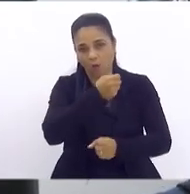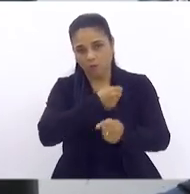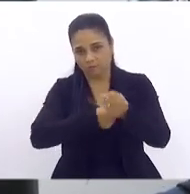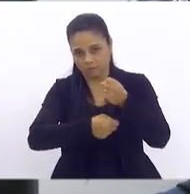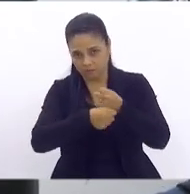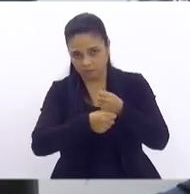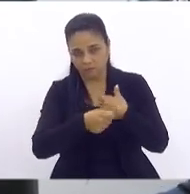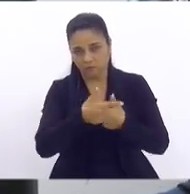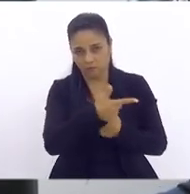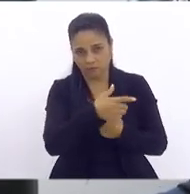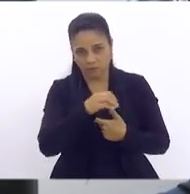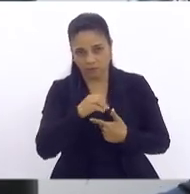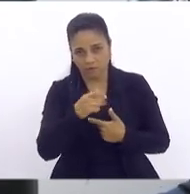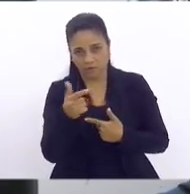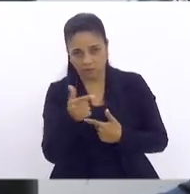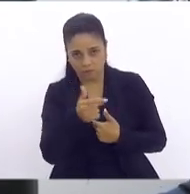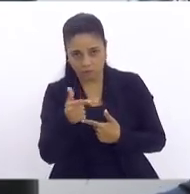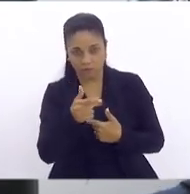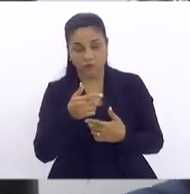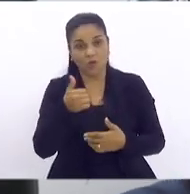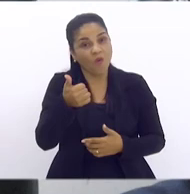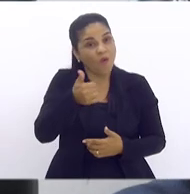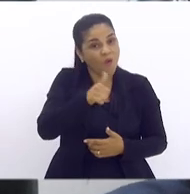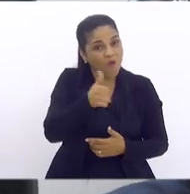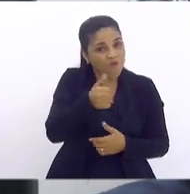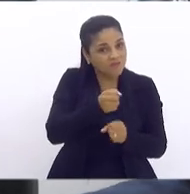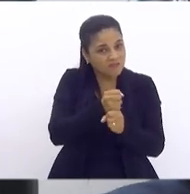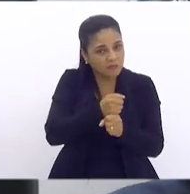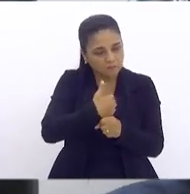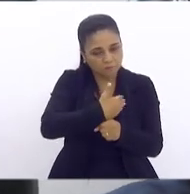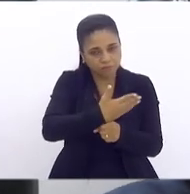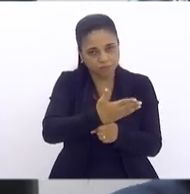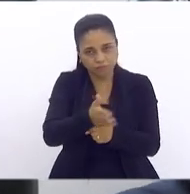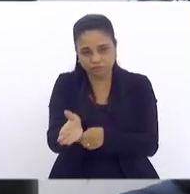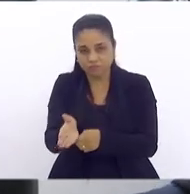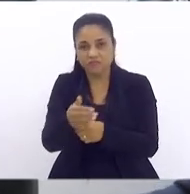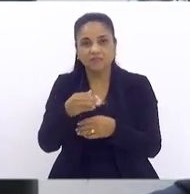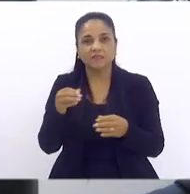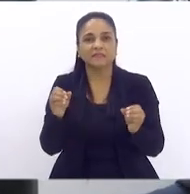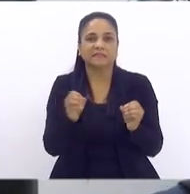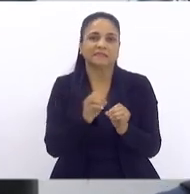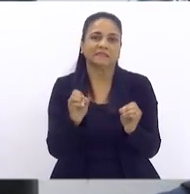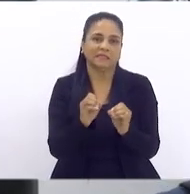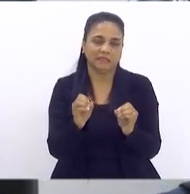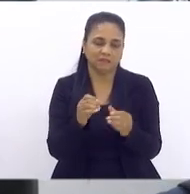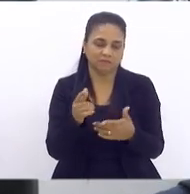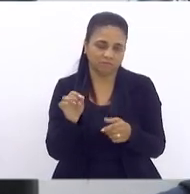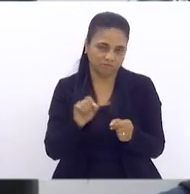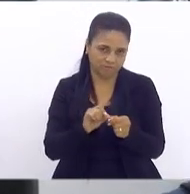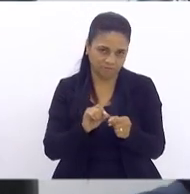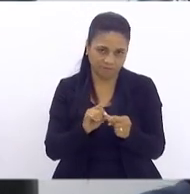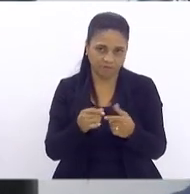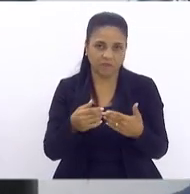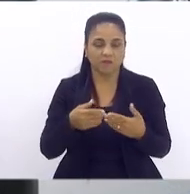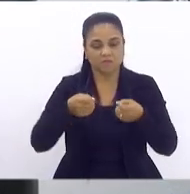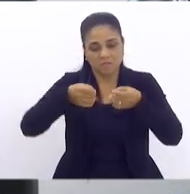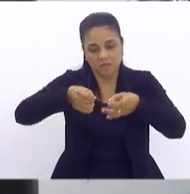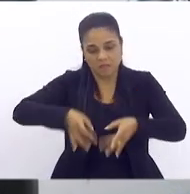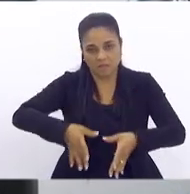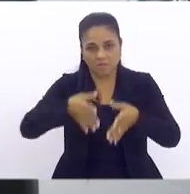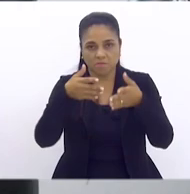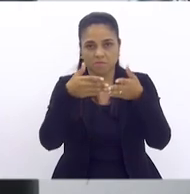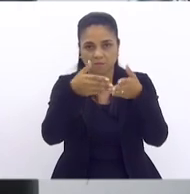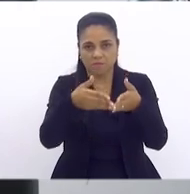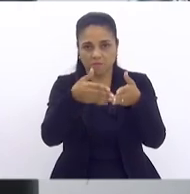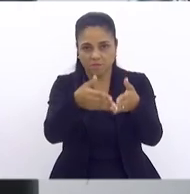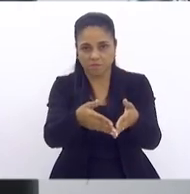situação. Hoje, depois de 11 anos, o que foi feito? A situação continua dramática. As embarcações abandonadas continuam na Baía de Guanabara,